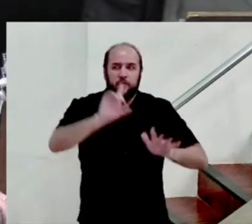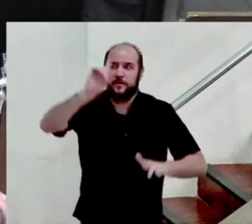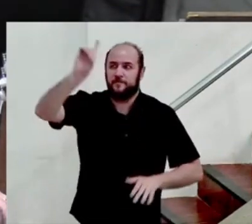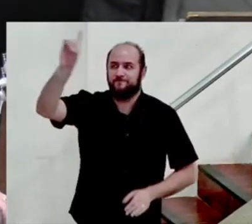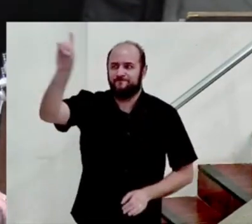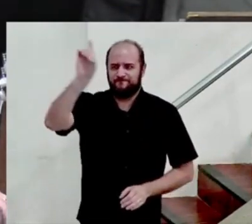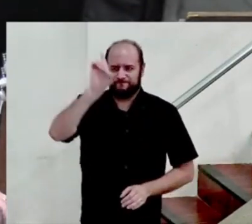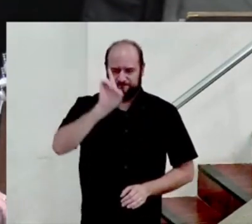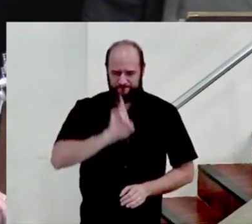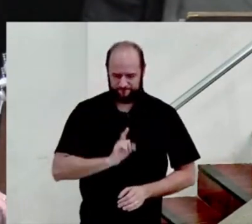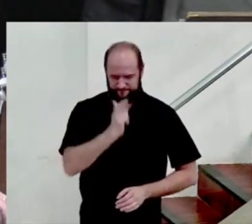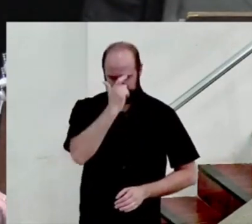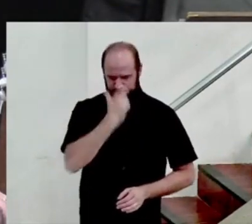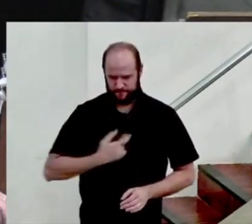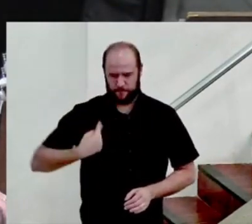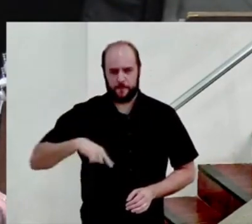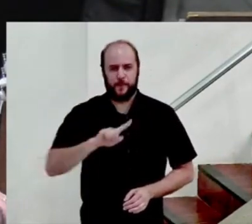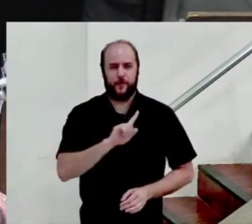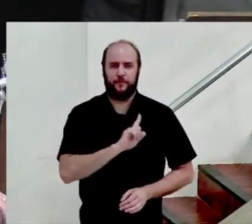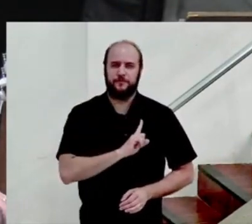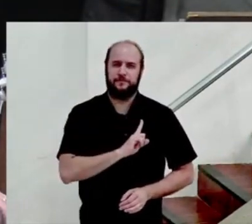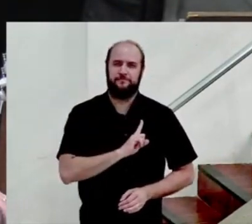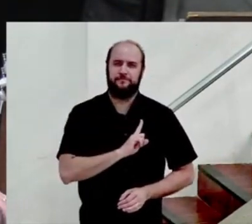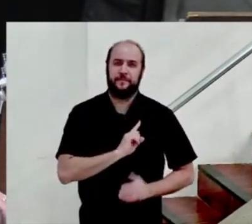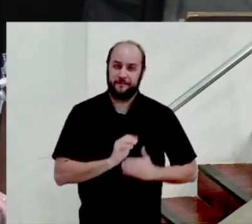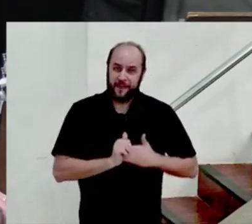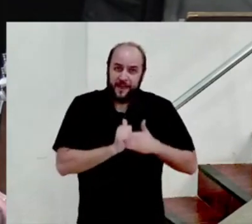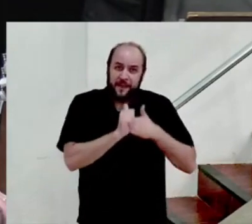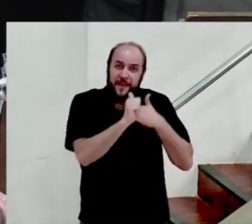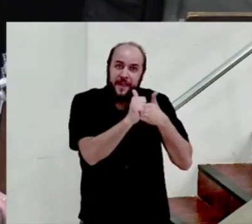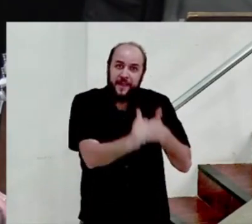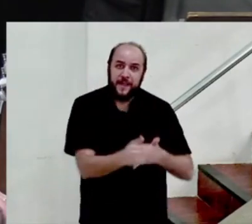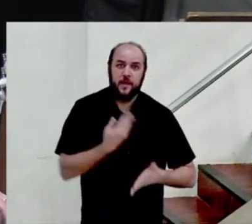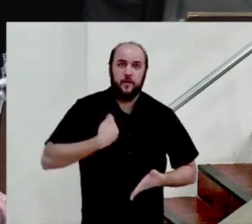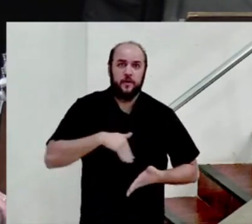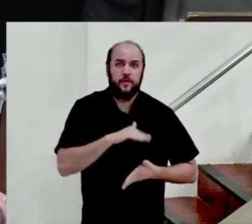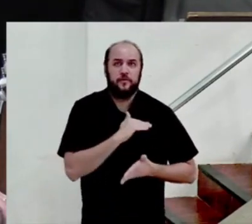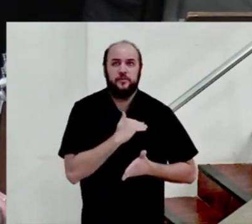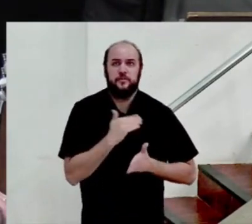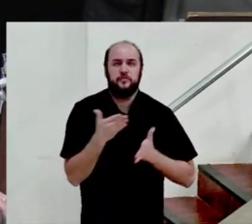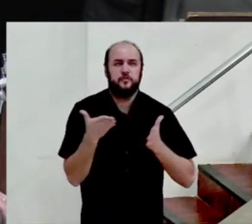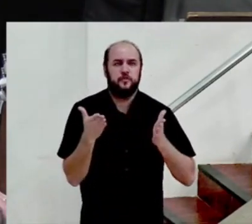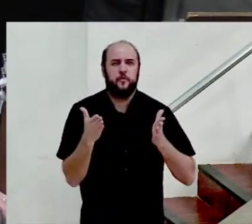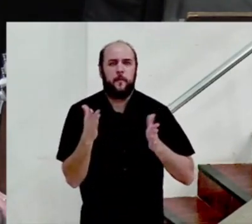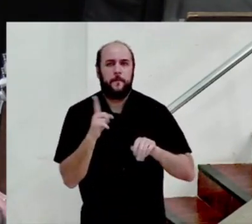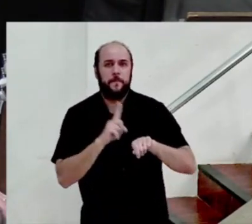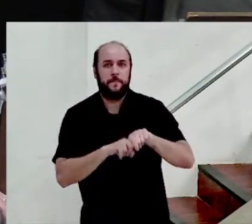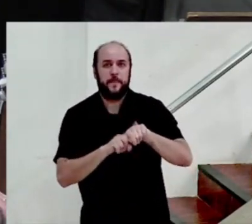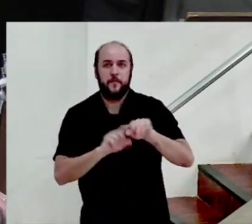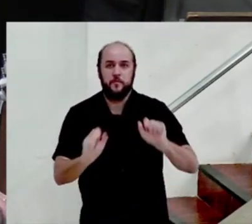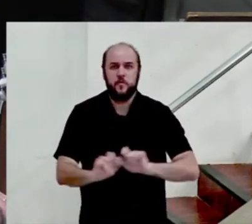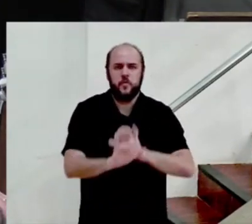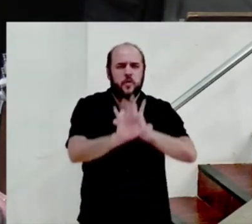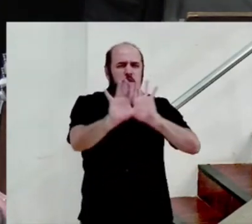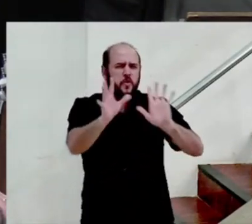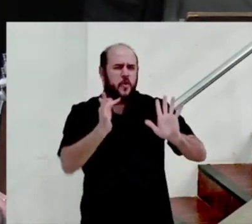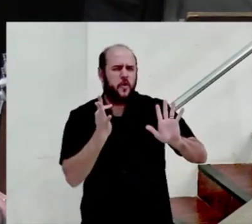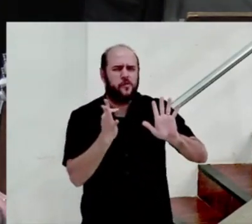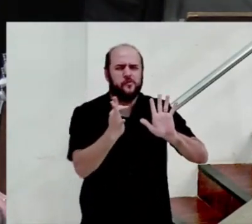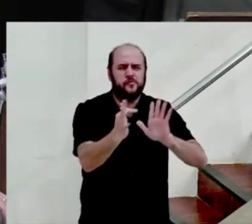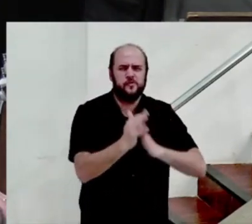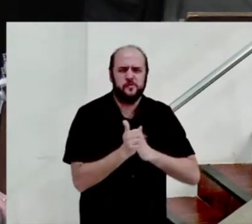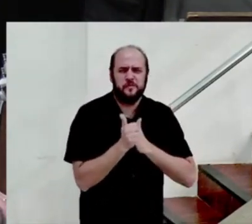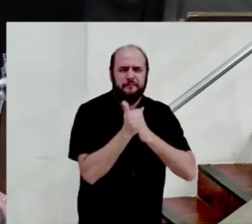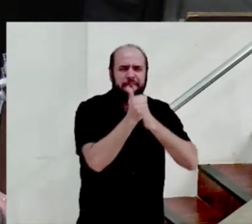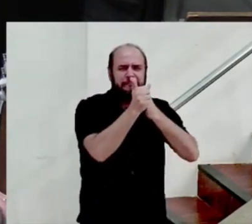dentro de nós, nos conduzindo para um momento de glória, nos conduzindo para um momento em